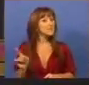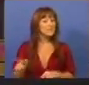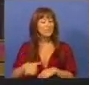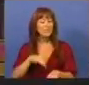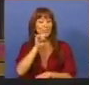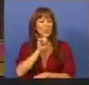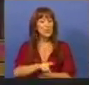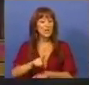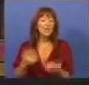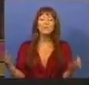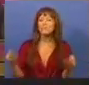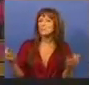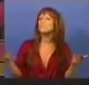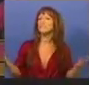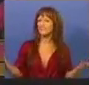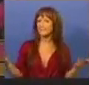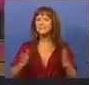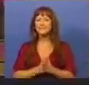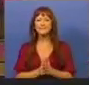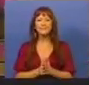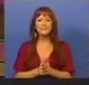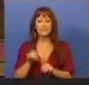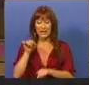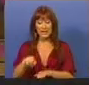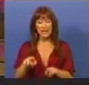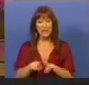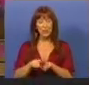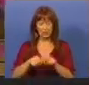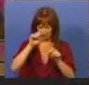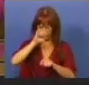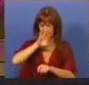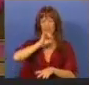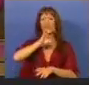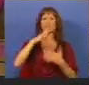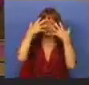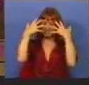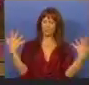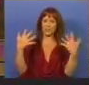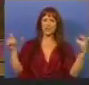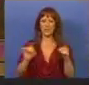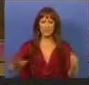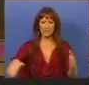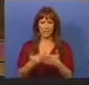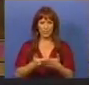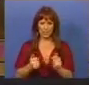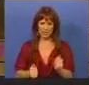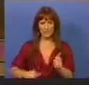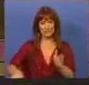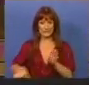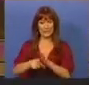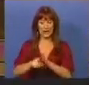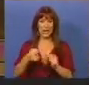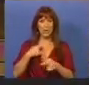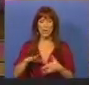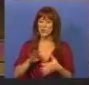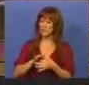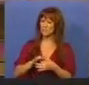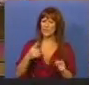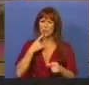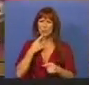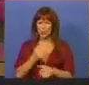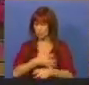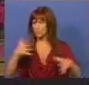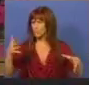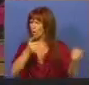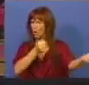fosse possível, apesar de tudo, e daí o espanto perante esta proposta de lei que nós partilhamos com grande